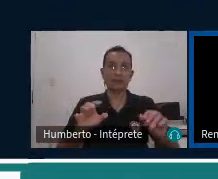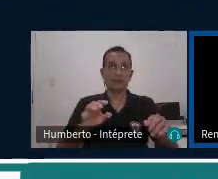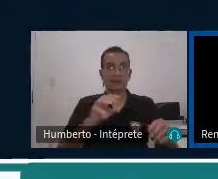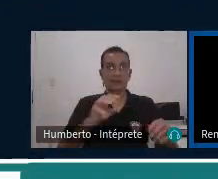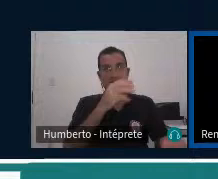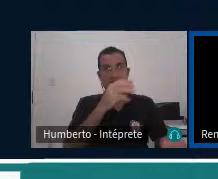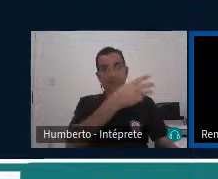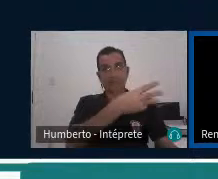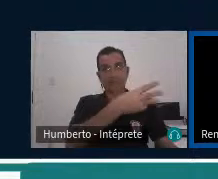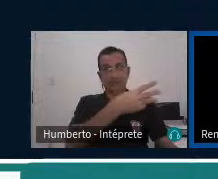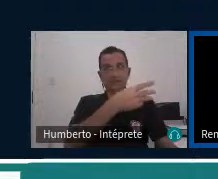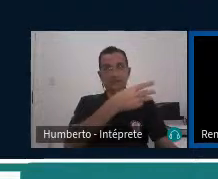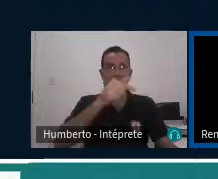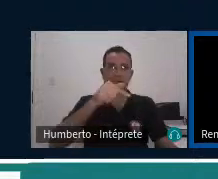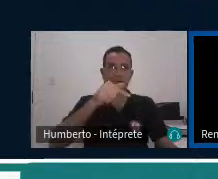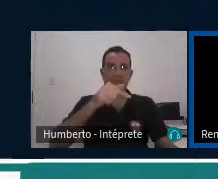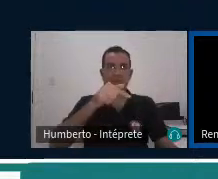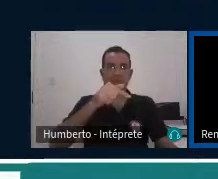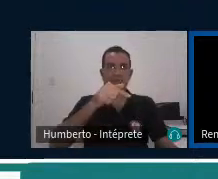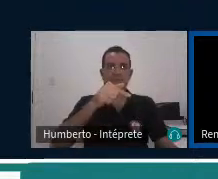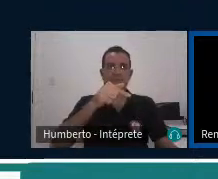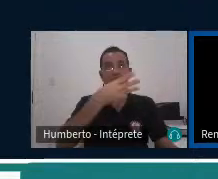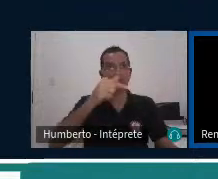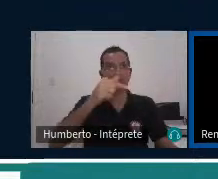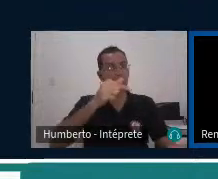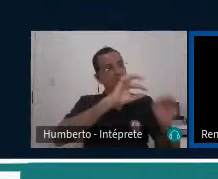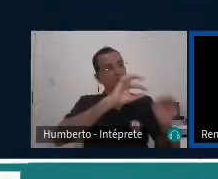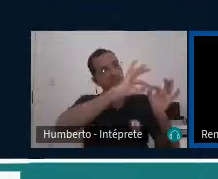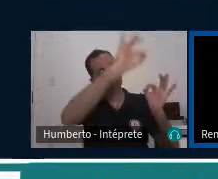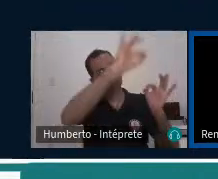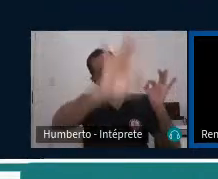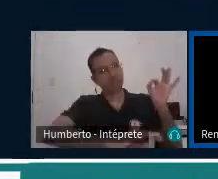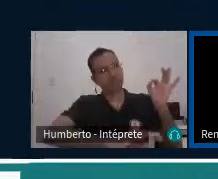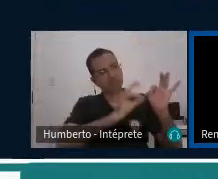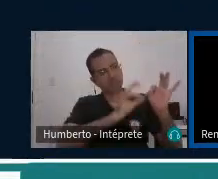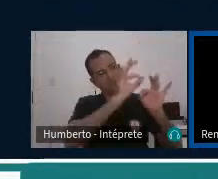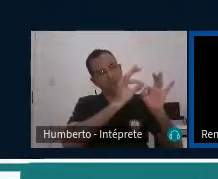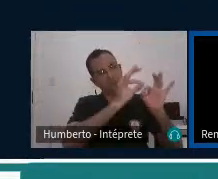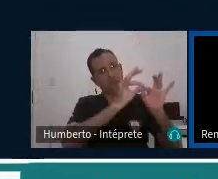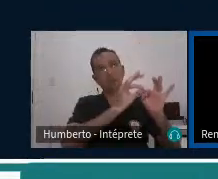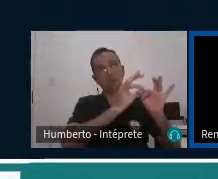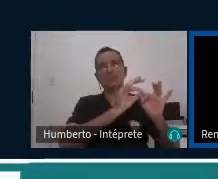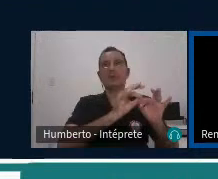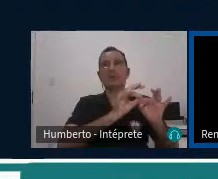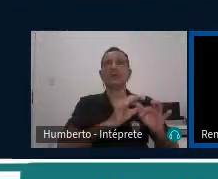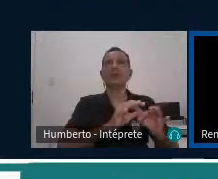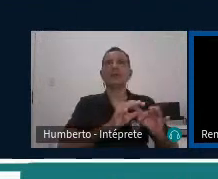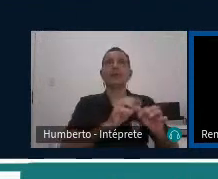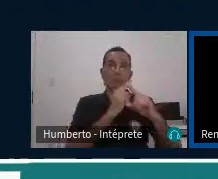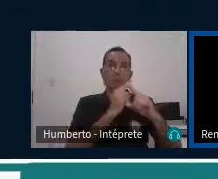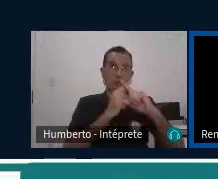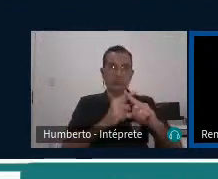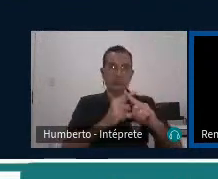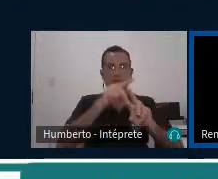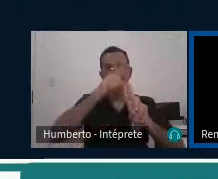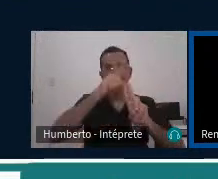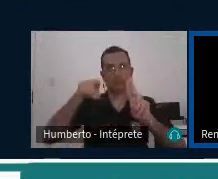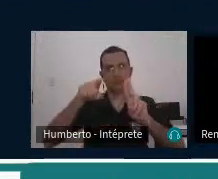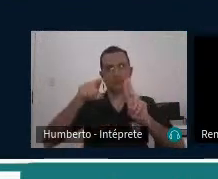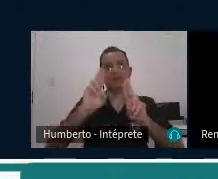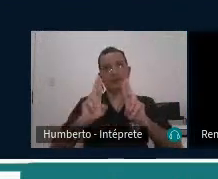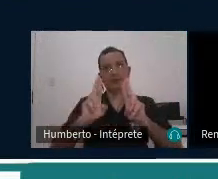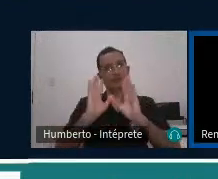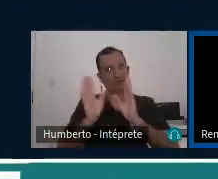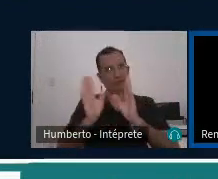circunferência, 37 milímetros de circunferência, a gente vai multiplicar o 2,7 pelo πr, que o πr a gente já achou, vai